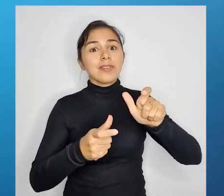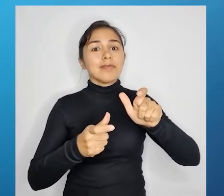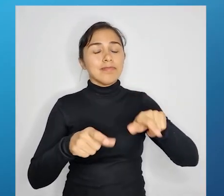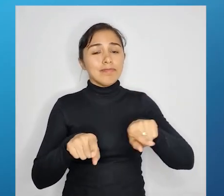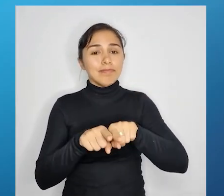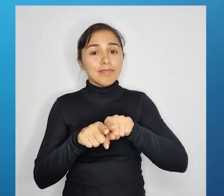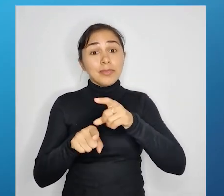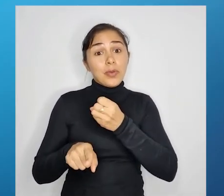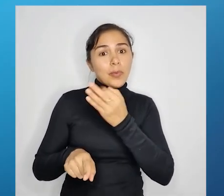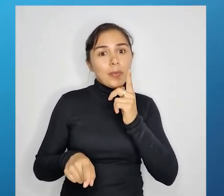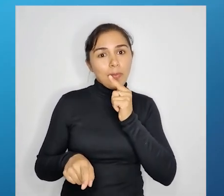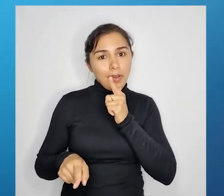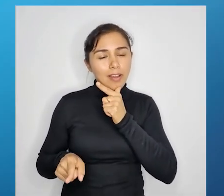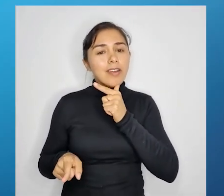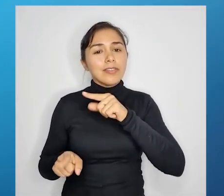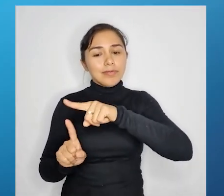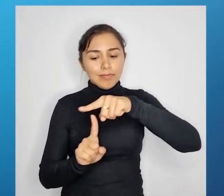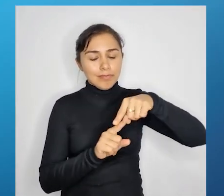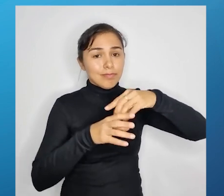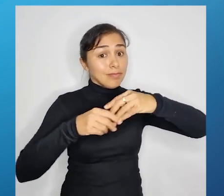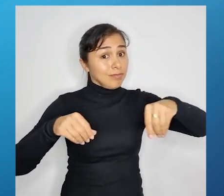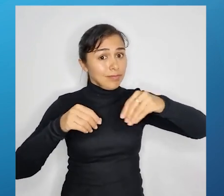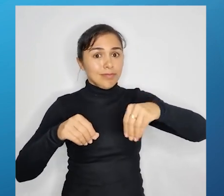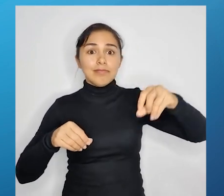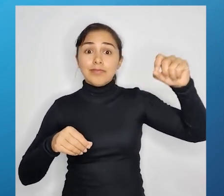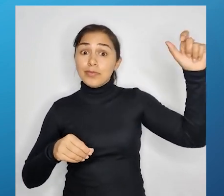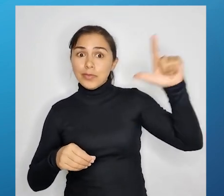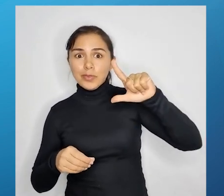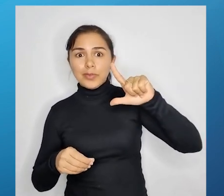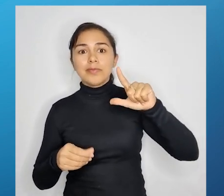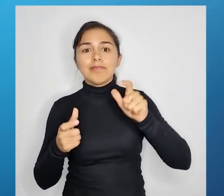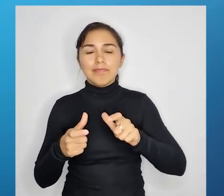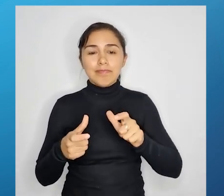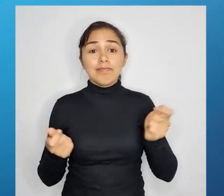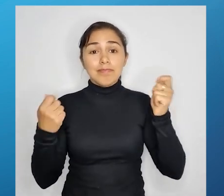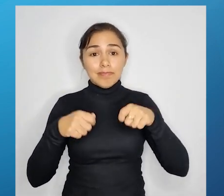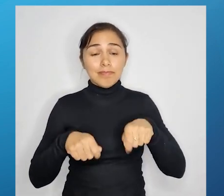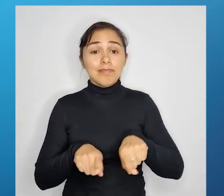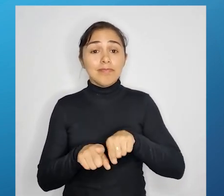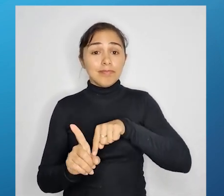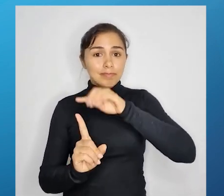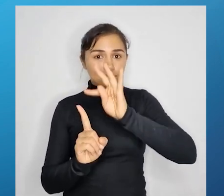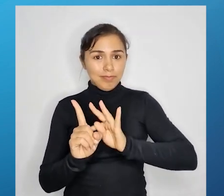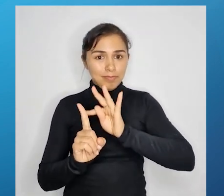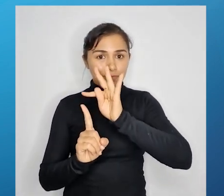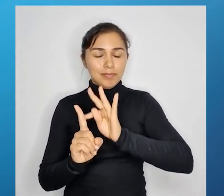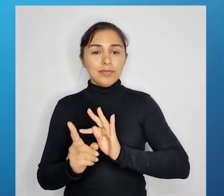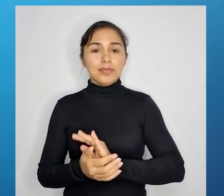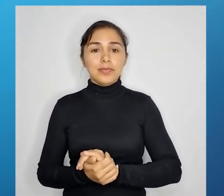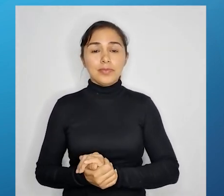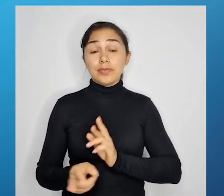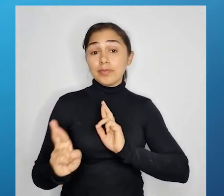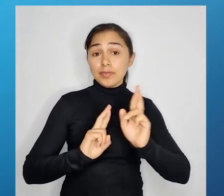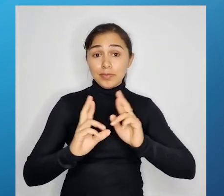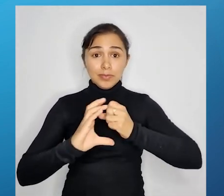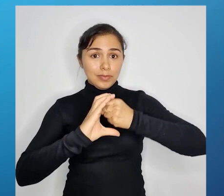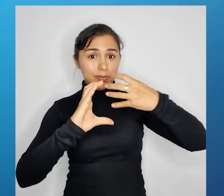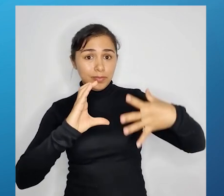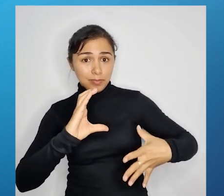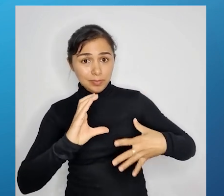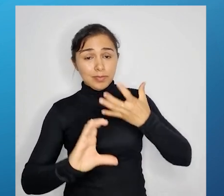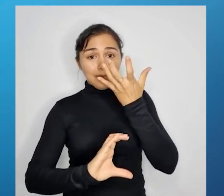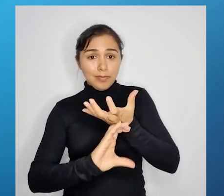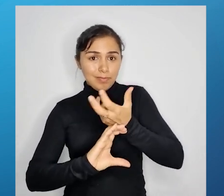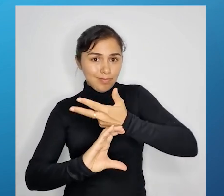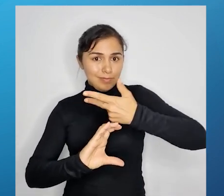a quantidade de água, ao tipo de solo, a disponibilidade de luz solar, a temperatura e etc. Correlacionando essa